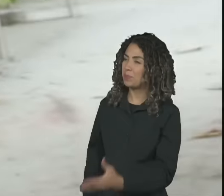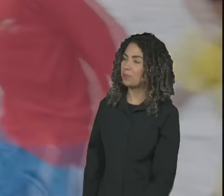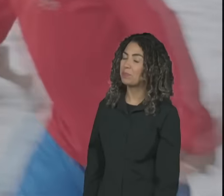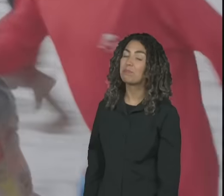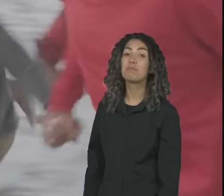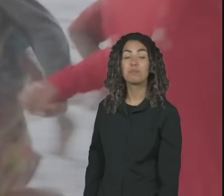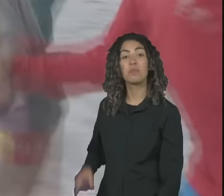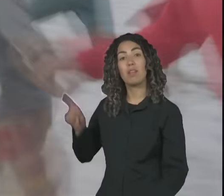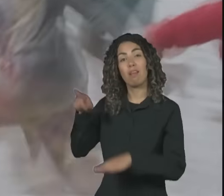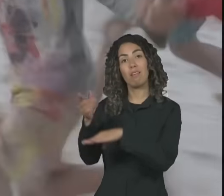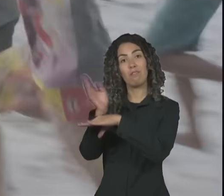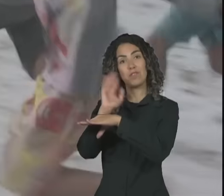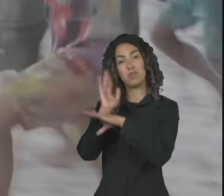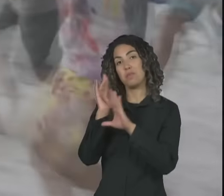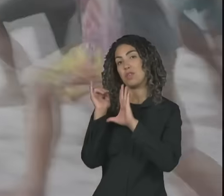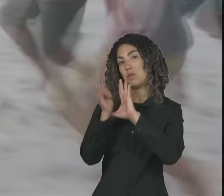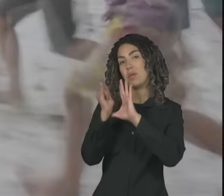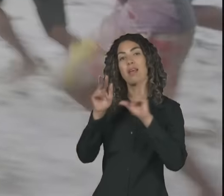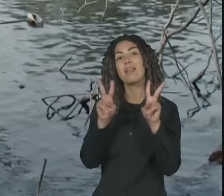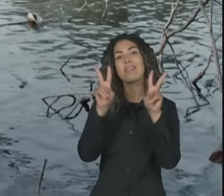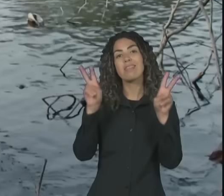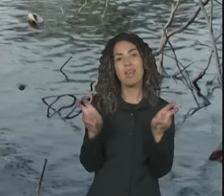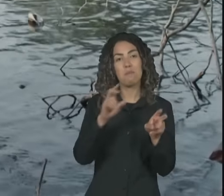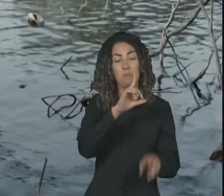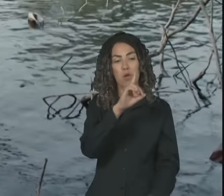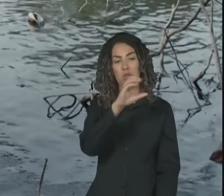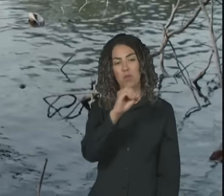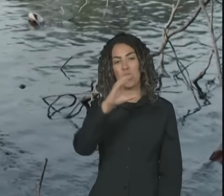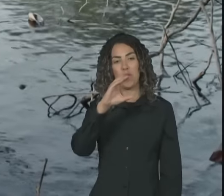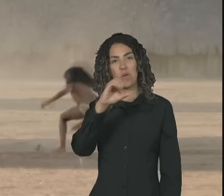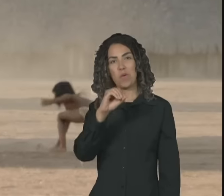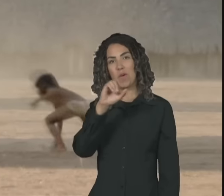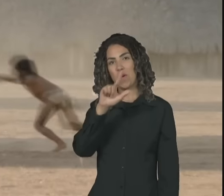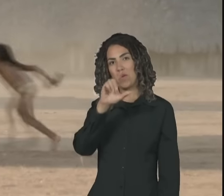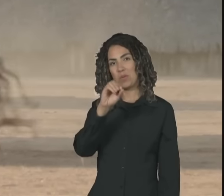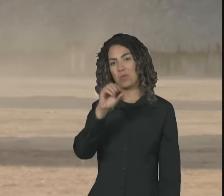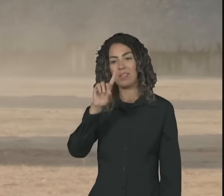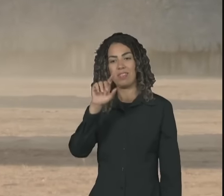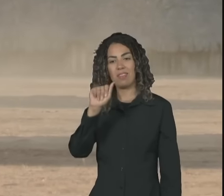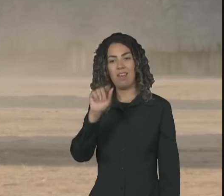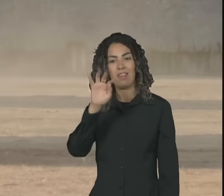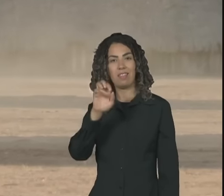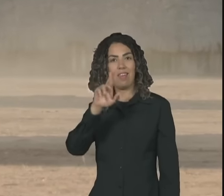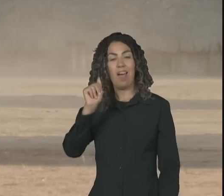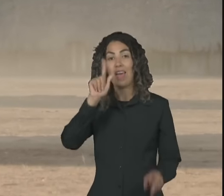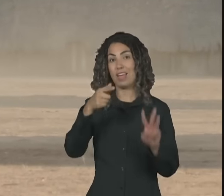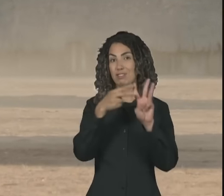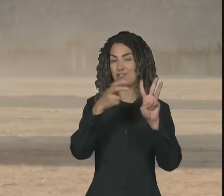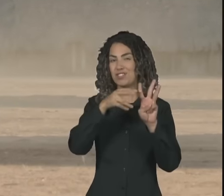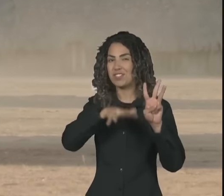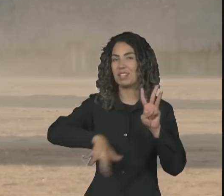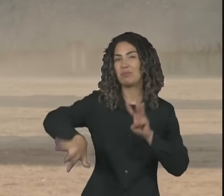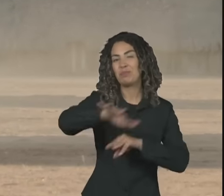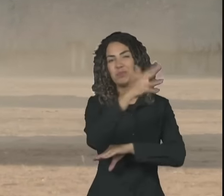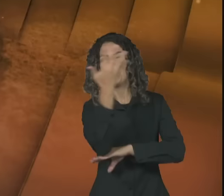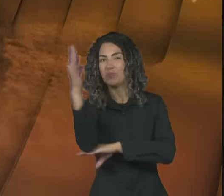O documentário do Colo da Terra revela a infância das crianças indígenas em meio à natureza.